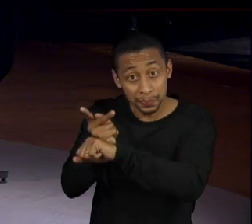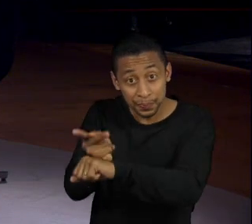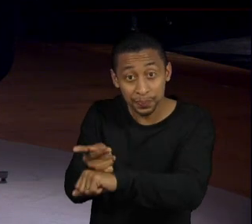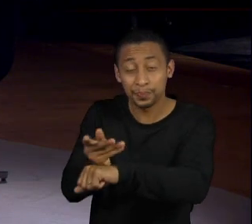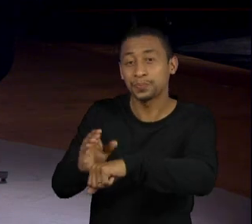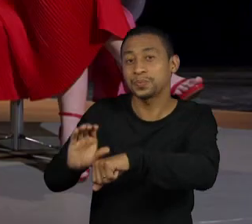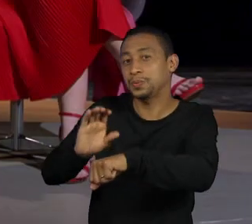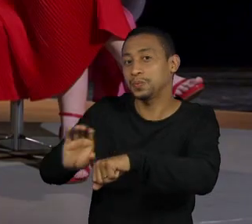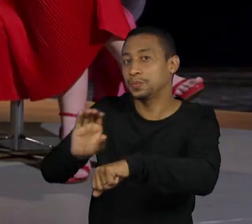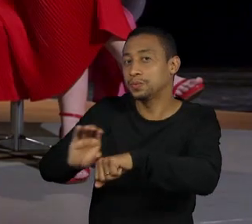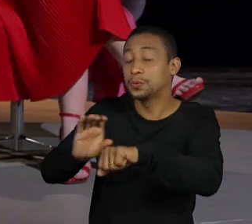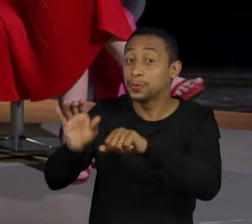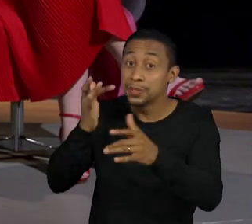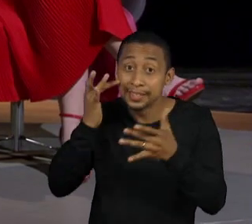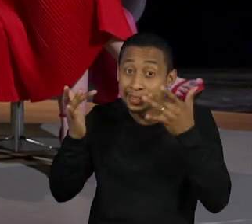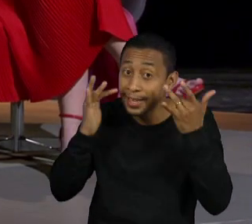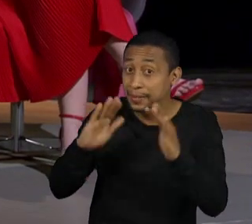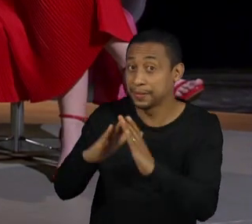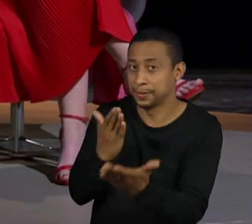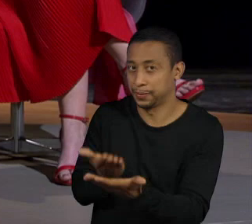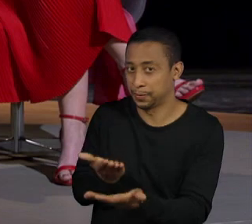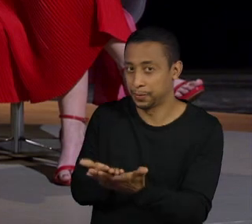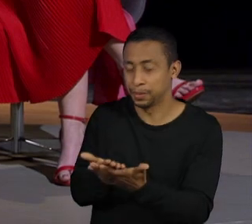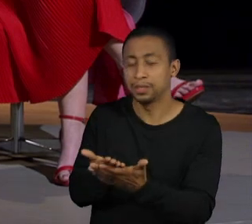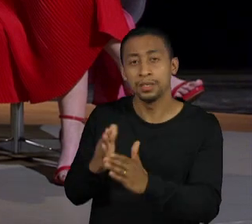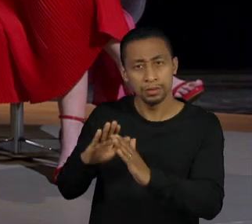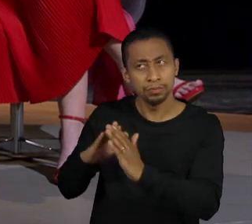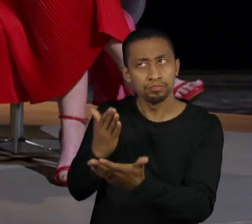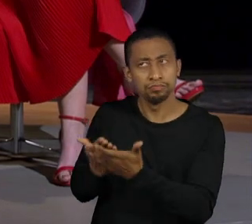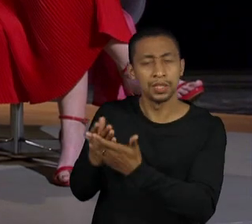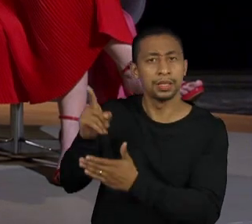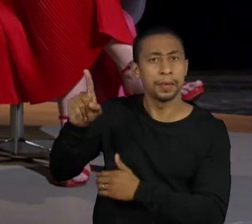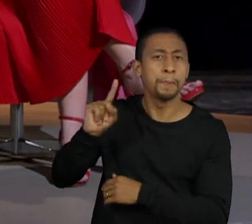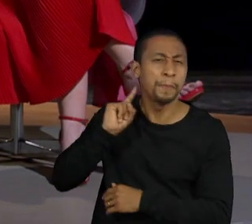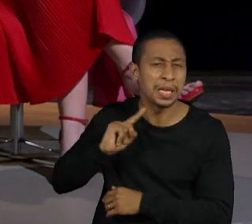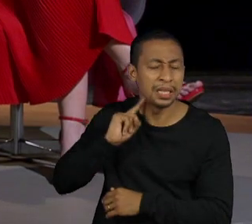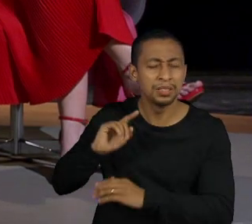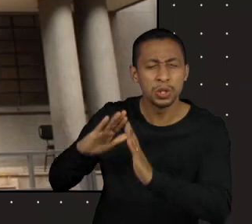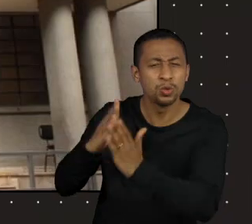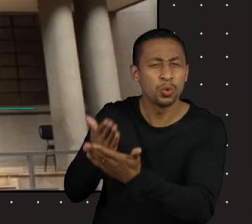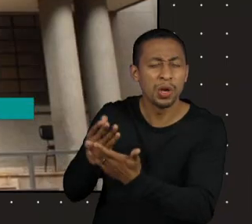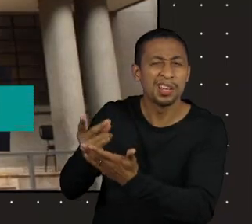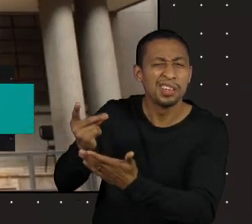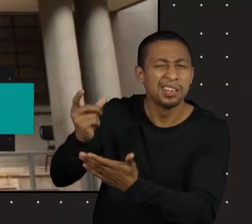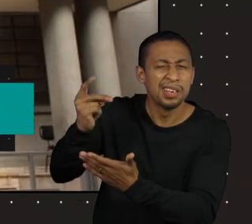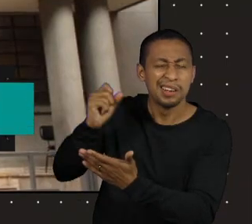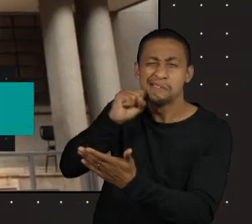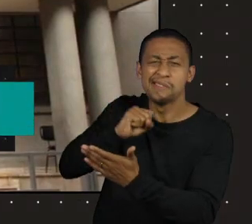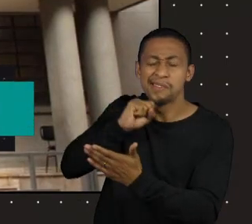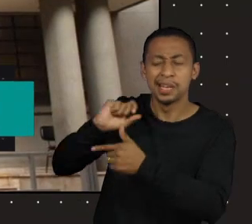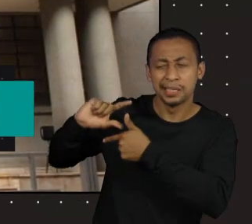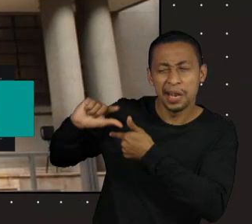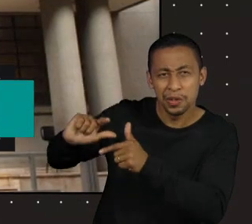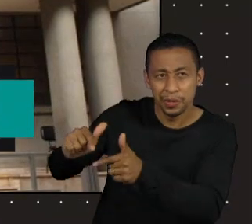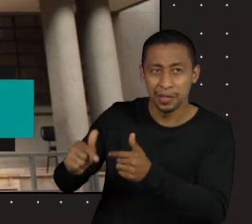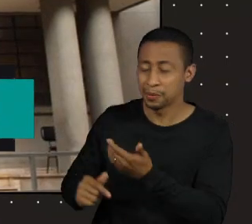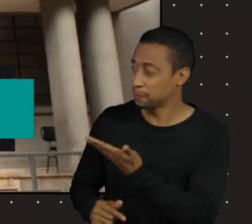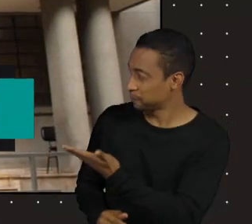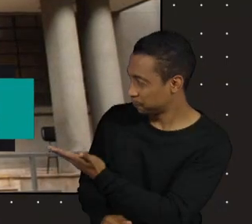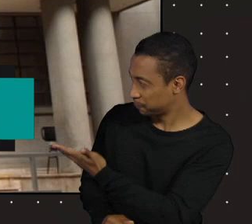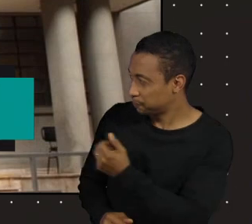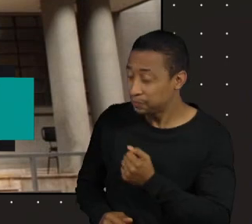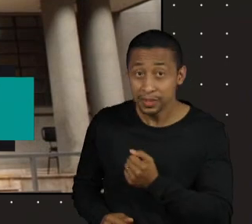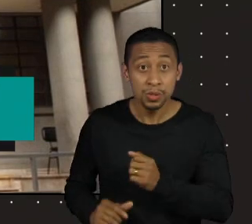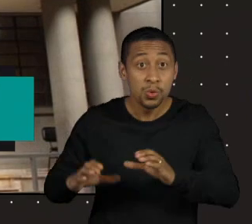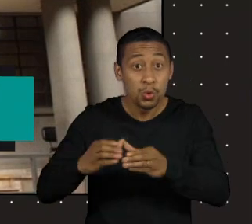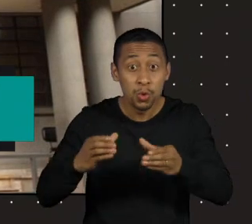de teatro da escola. Eu estudava numa escola de Minas antiga, muito tradicional, chamada Isabela Hendricks, e tinha um grupo